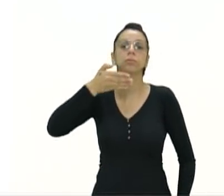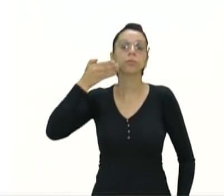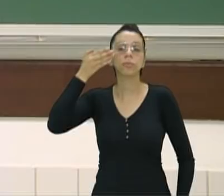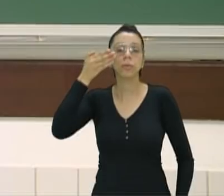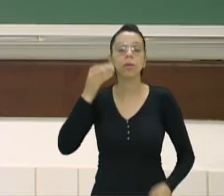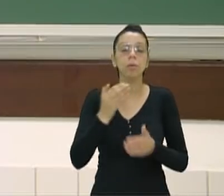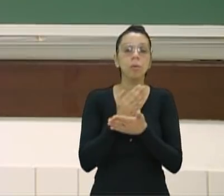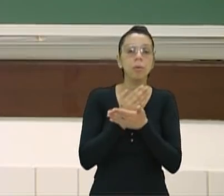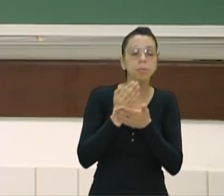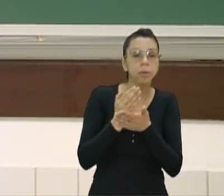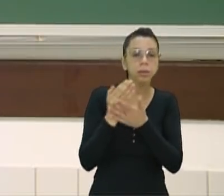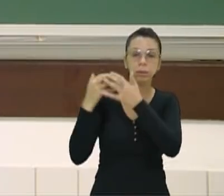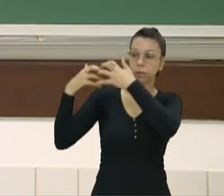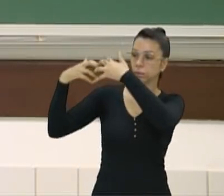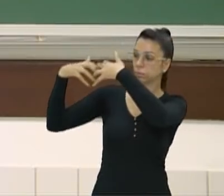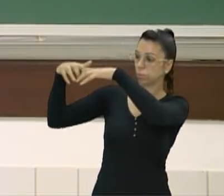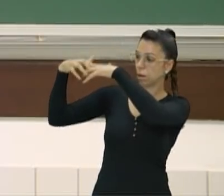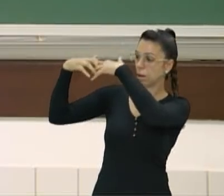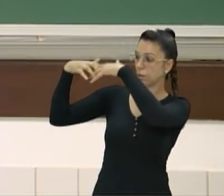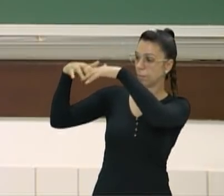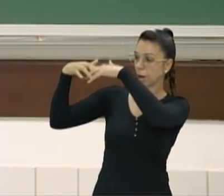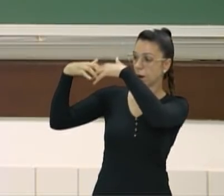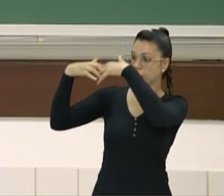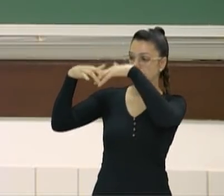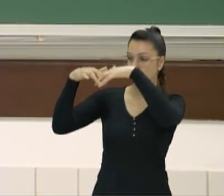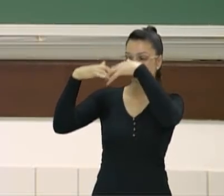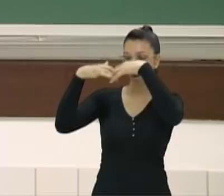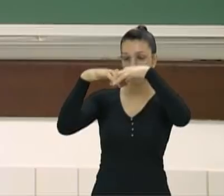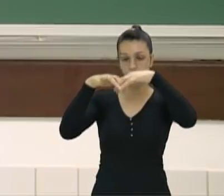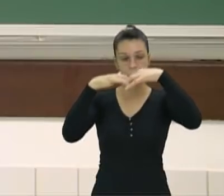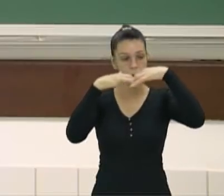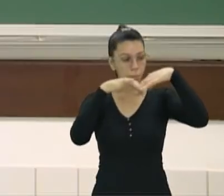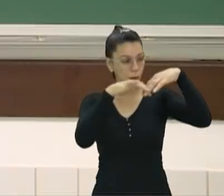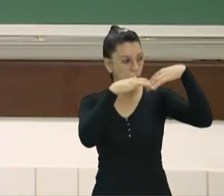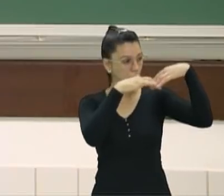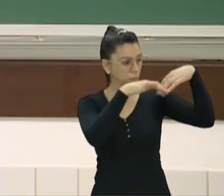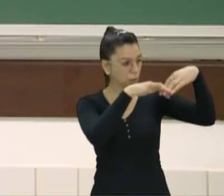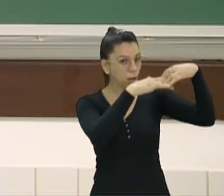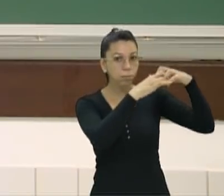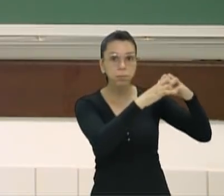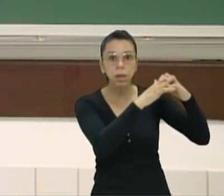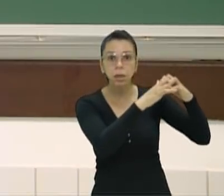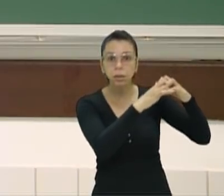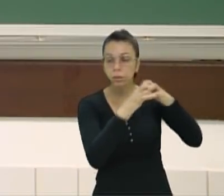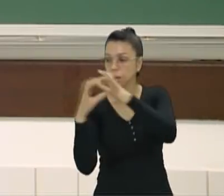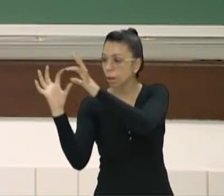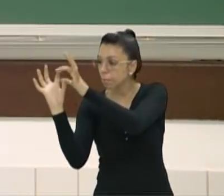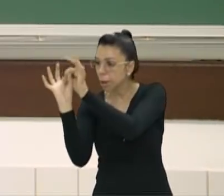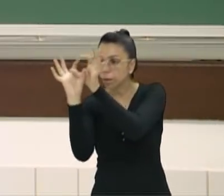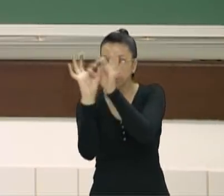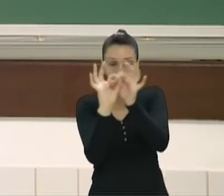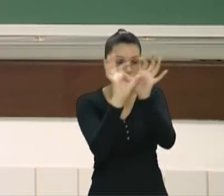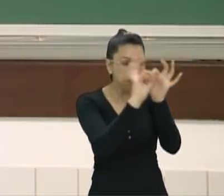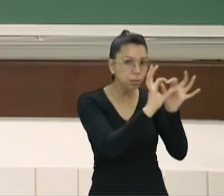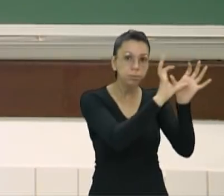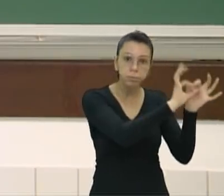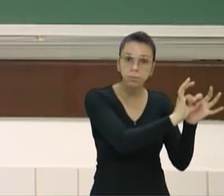atrás do outro. A gente pega um pensamento e forma outros. Ou a gente vai alinhando esses pensamentos. Então, por